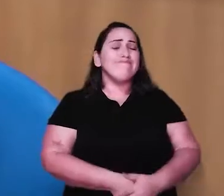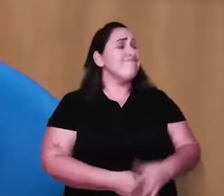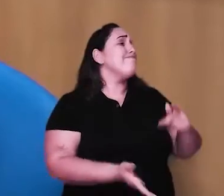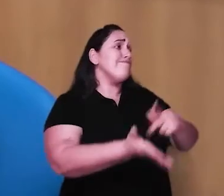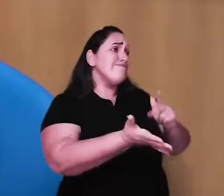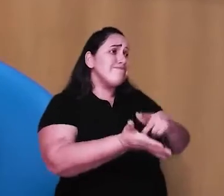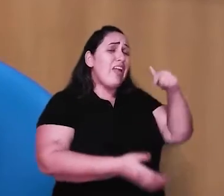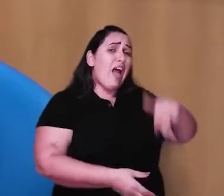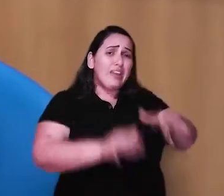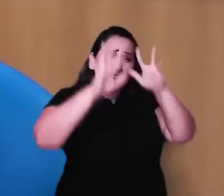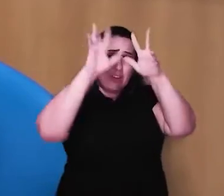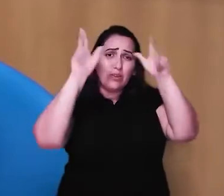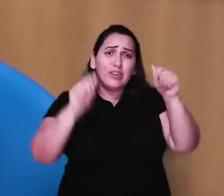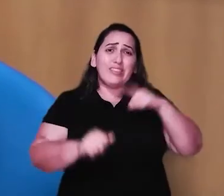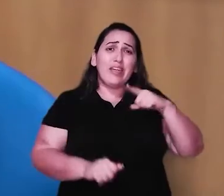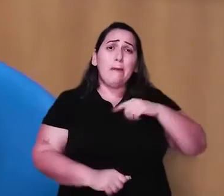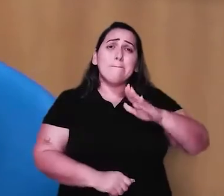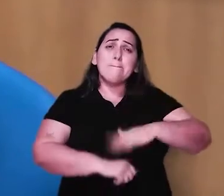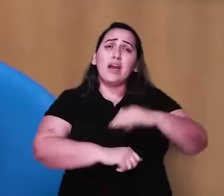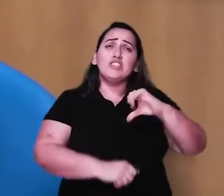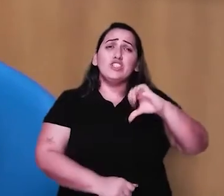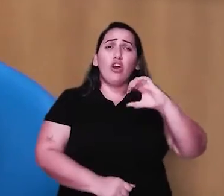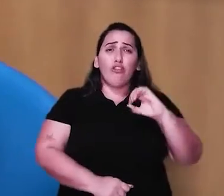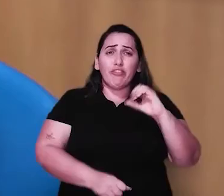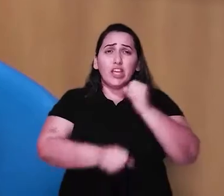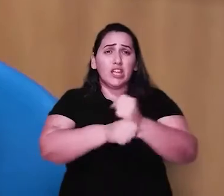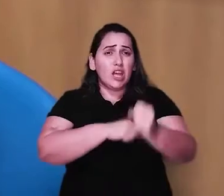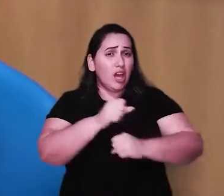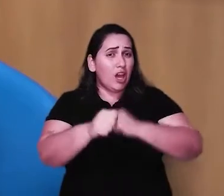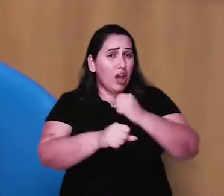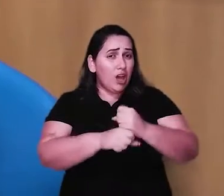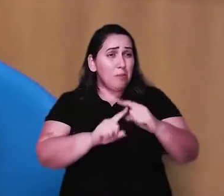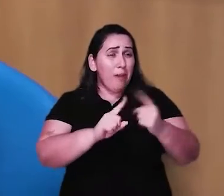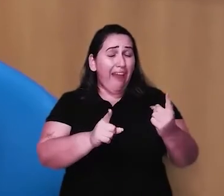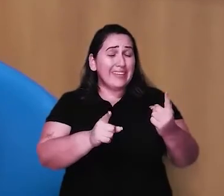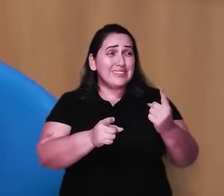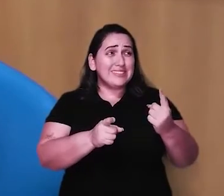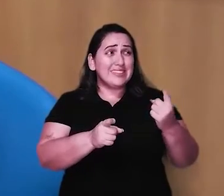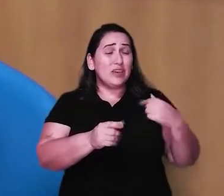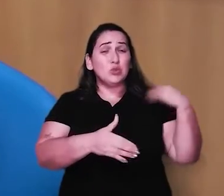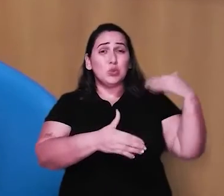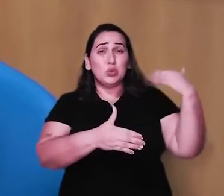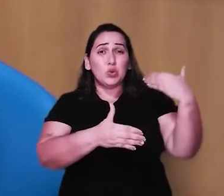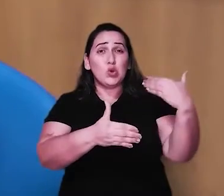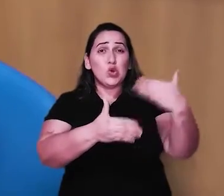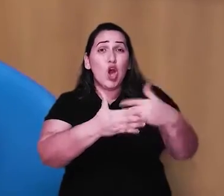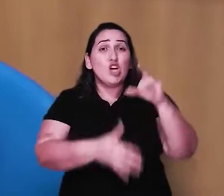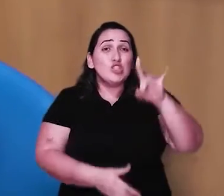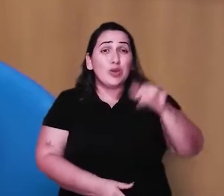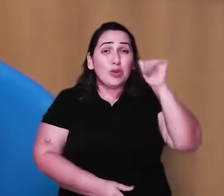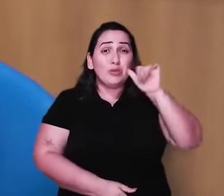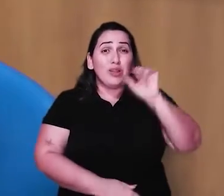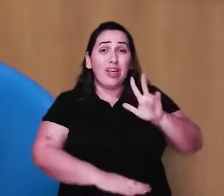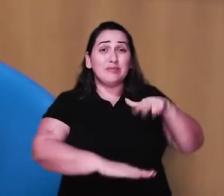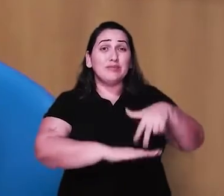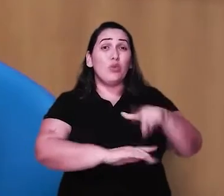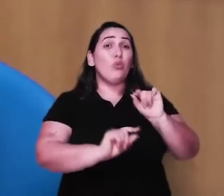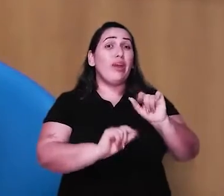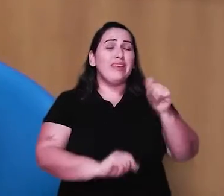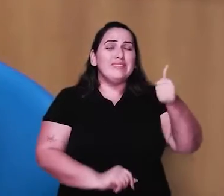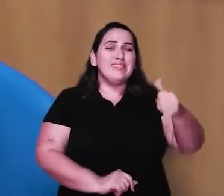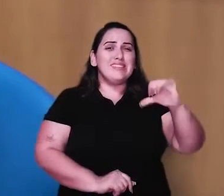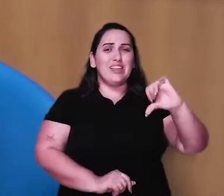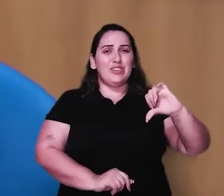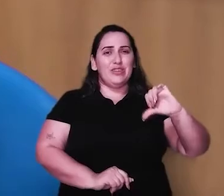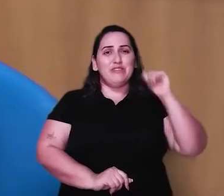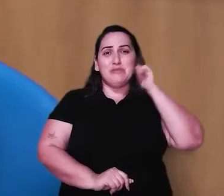Sem dúvida, a nossa corte já tem mais de 90 anos e dentro desses 90 anos nós só vimos passar por esse